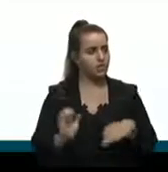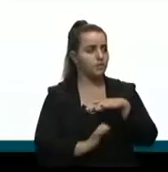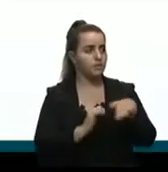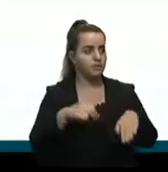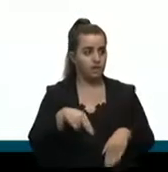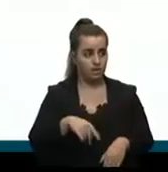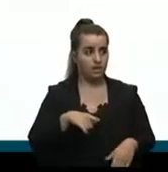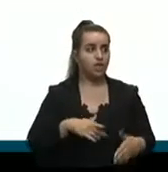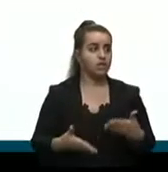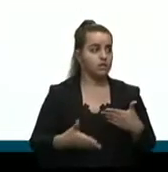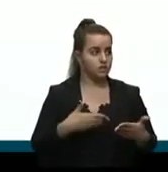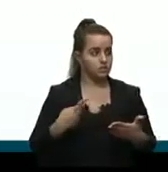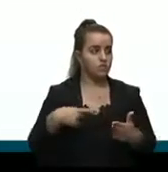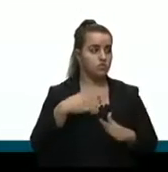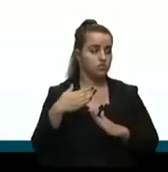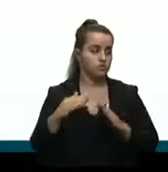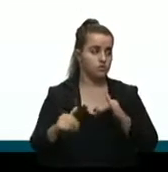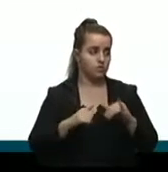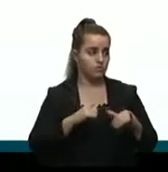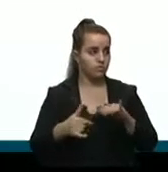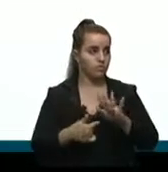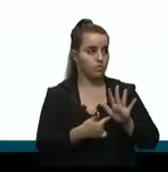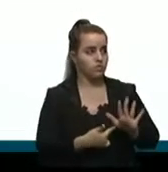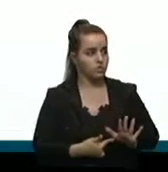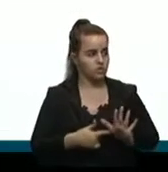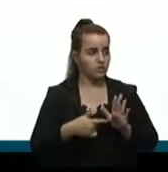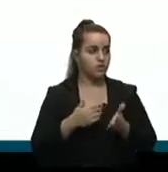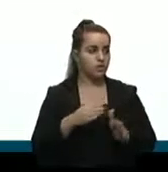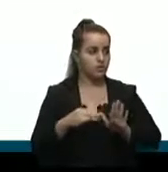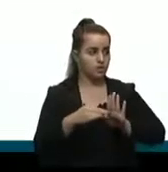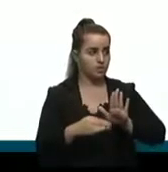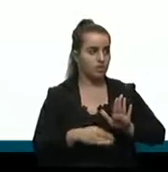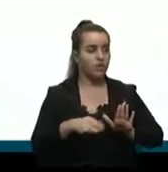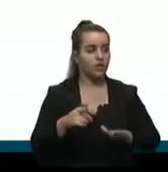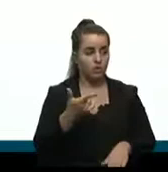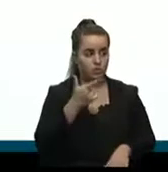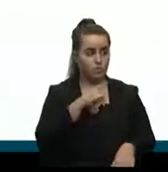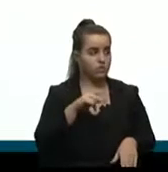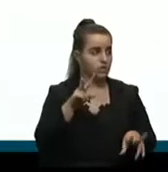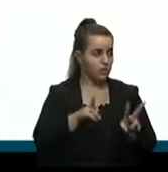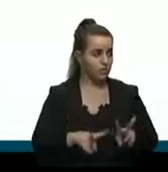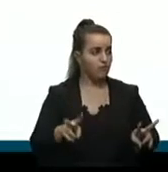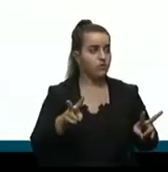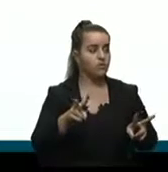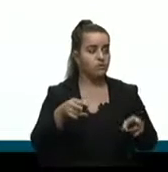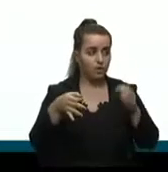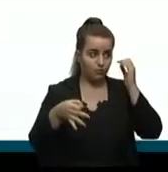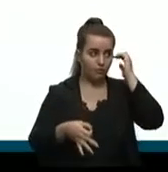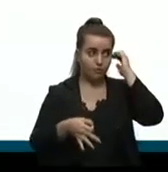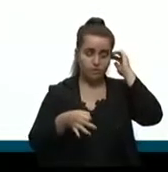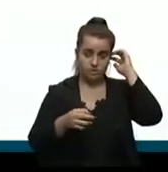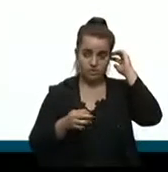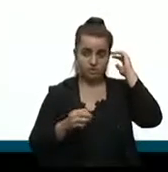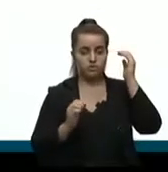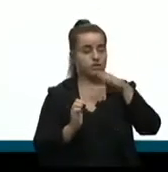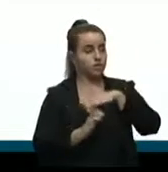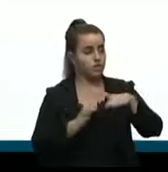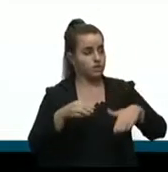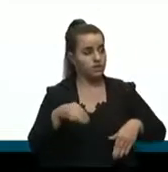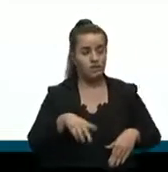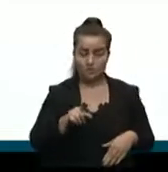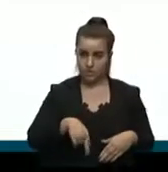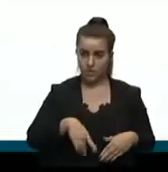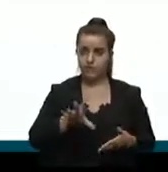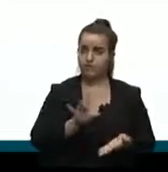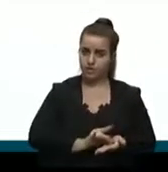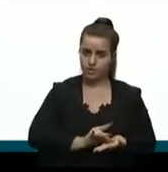Considerando que a empresa N tem acesso aos dados amostrados na tabela a seguir, ela consegue constatar se a afirmação da